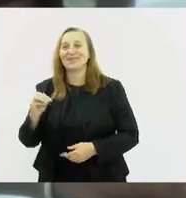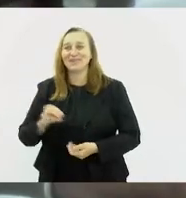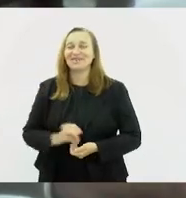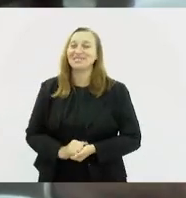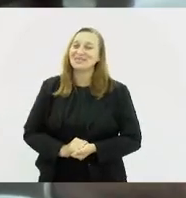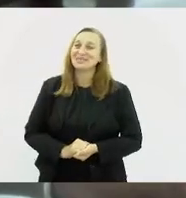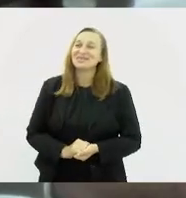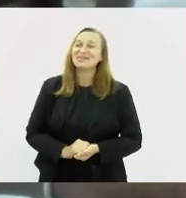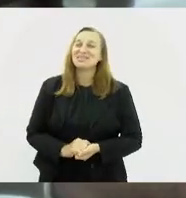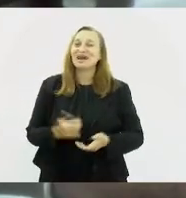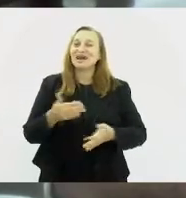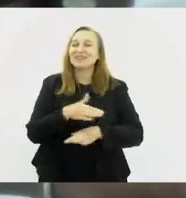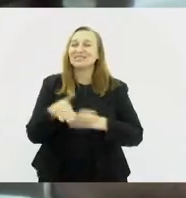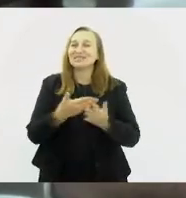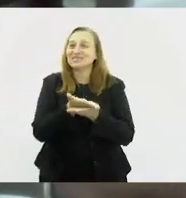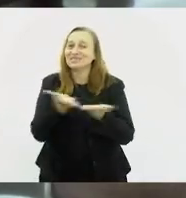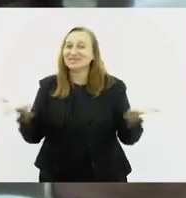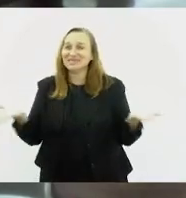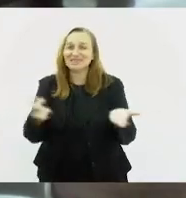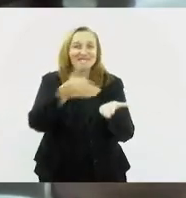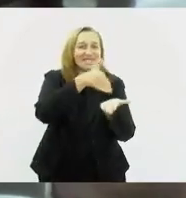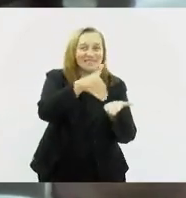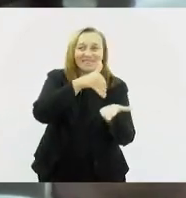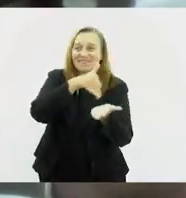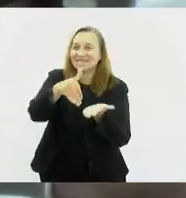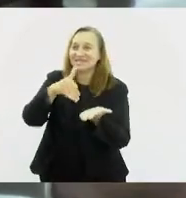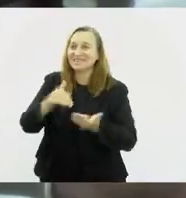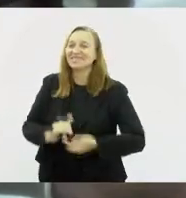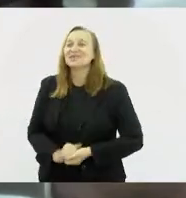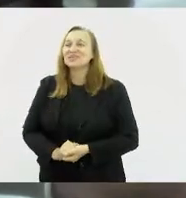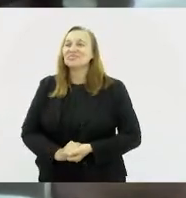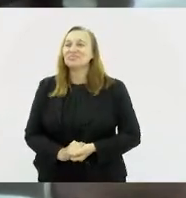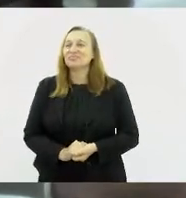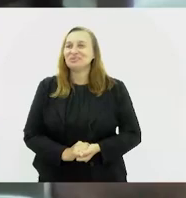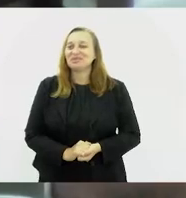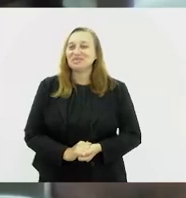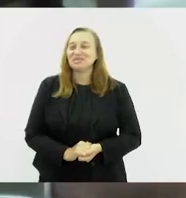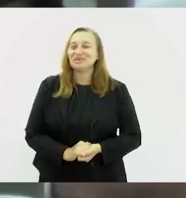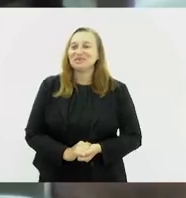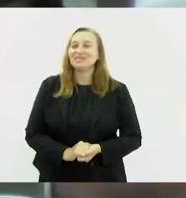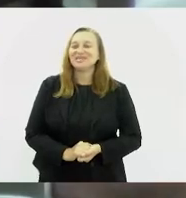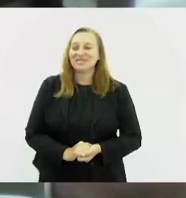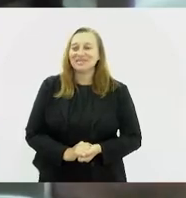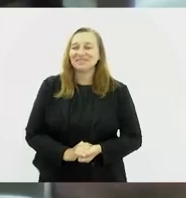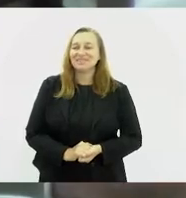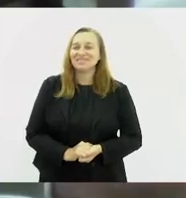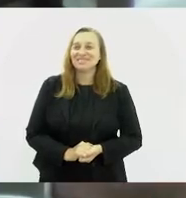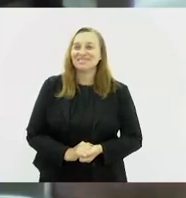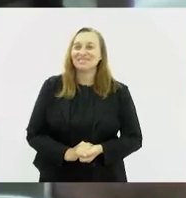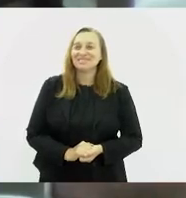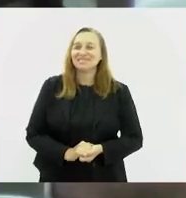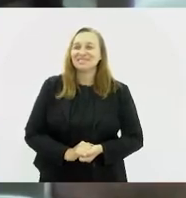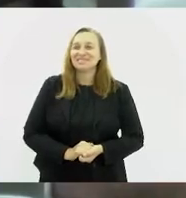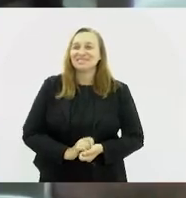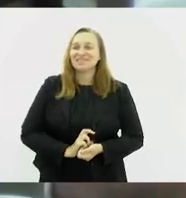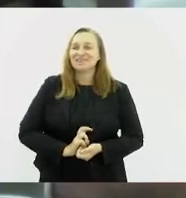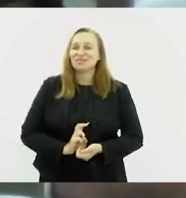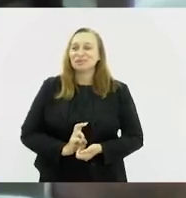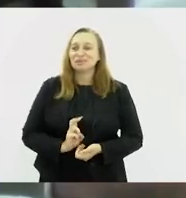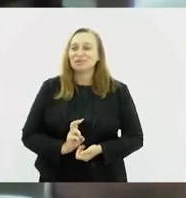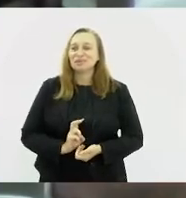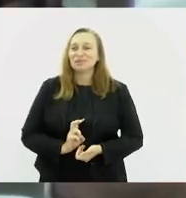presentes, as secretárias, né, os depoimentos aqui. Eu vim aqui, assim, eu saio daqui admirado